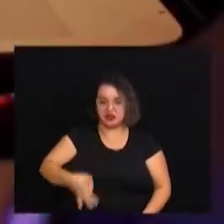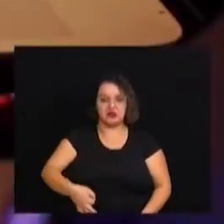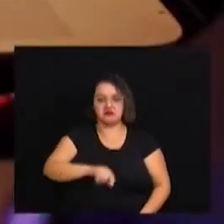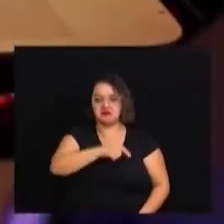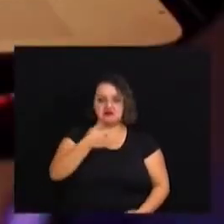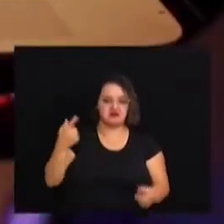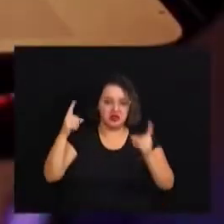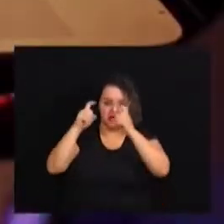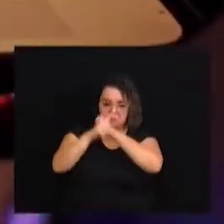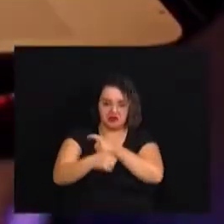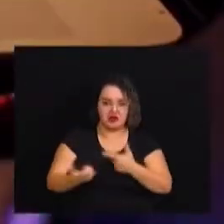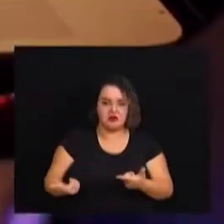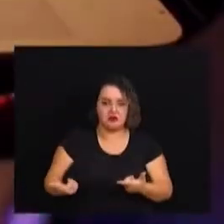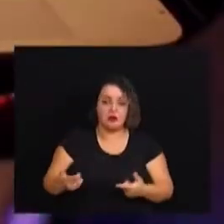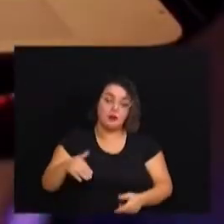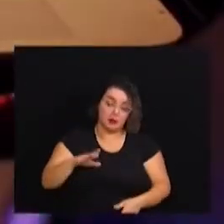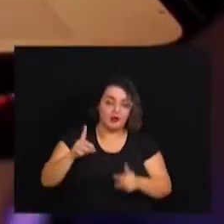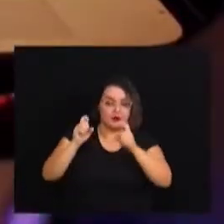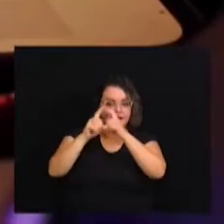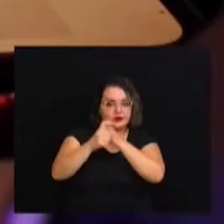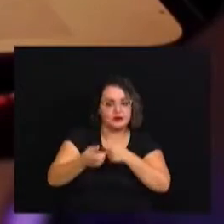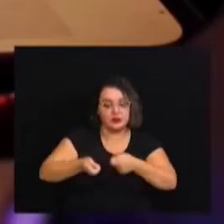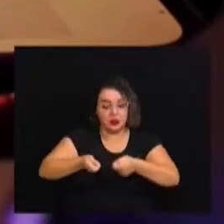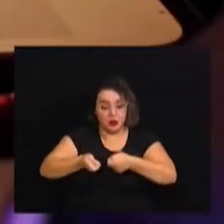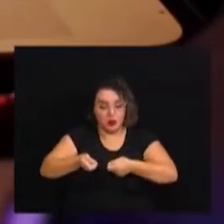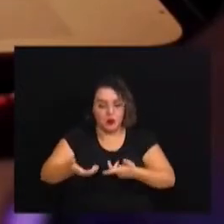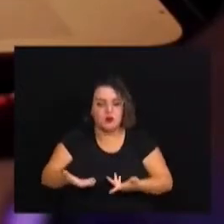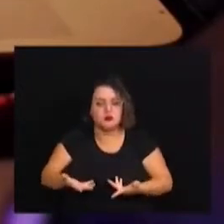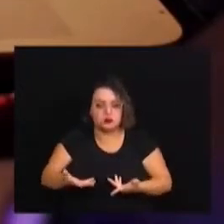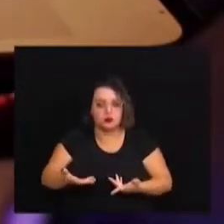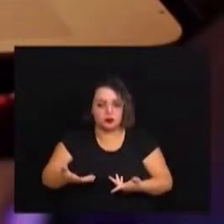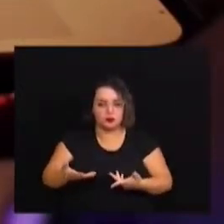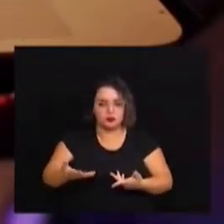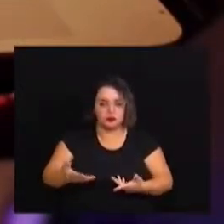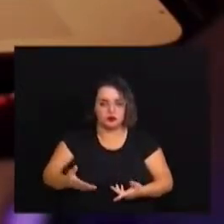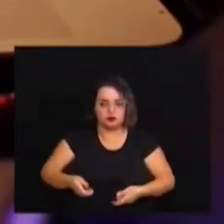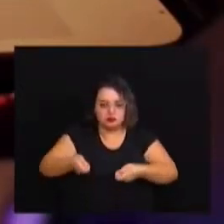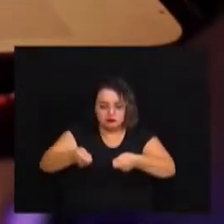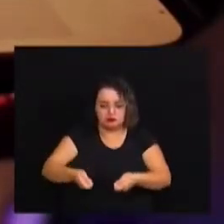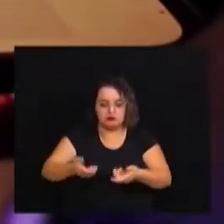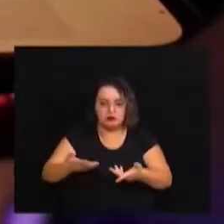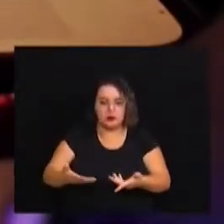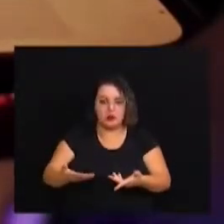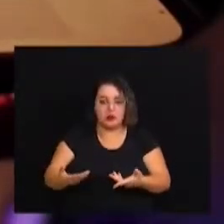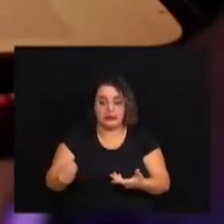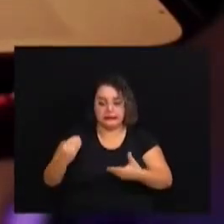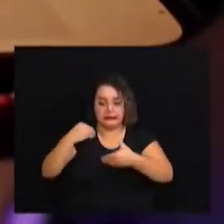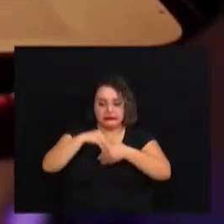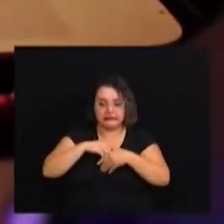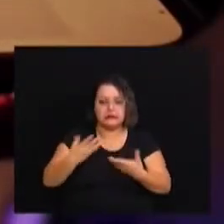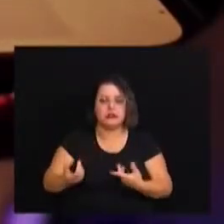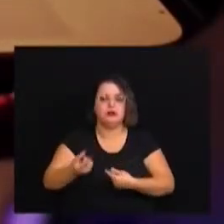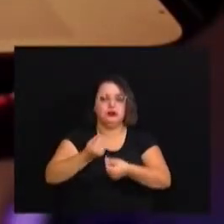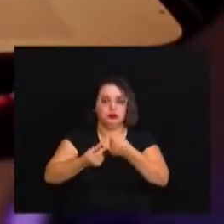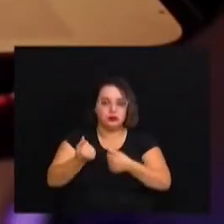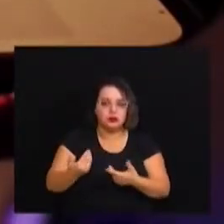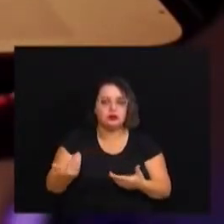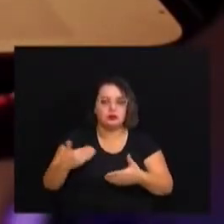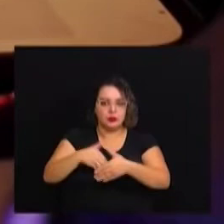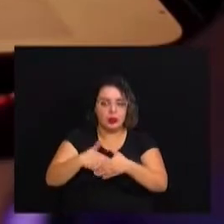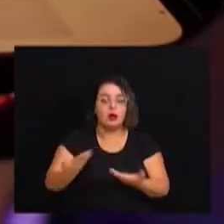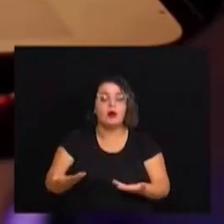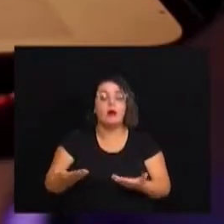dificuldades financeiras também, é mais difícil, porque eles têm esse controle muito latente dentro do financeiro